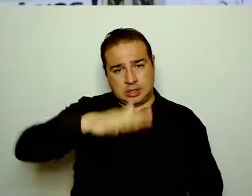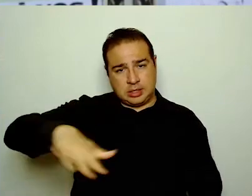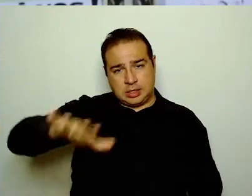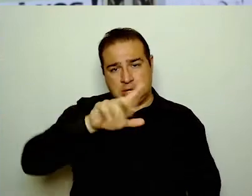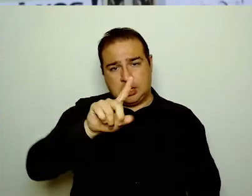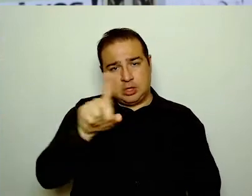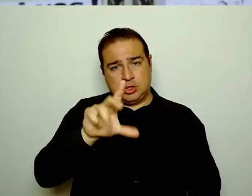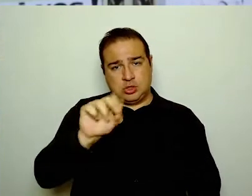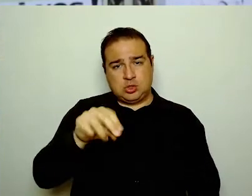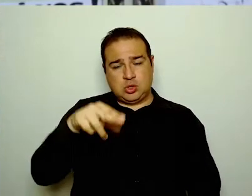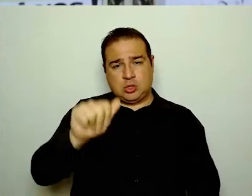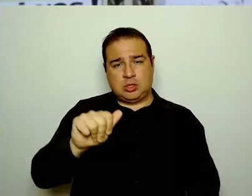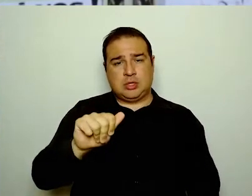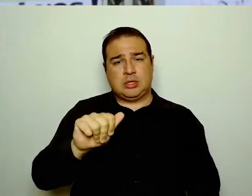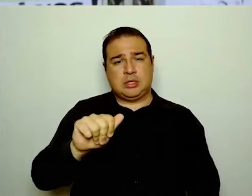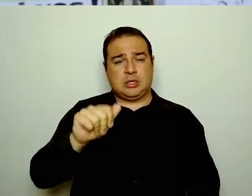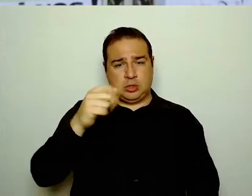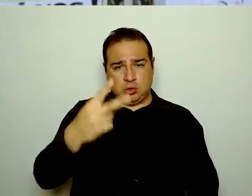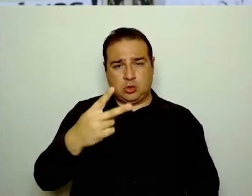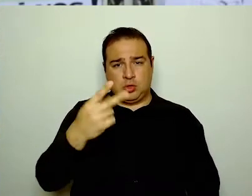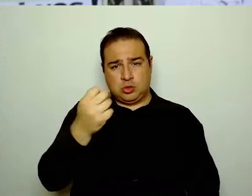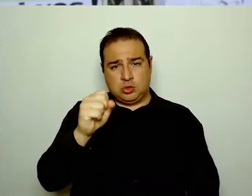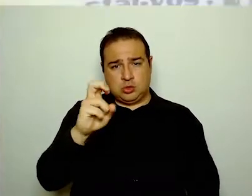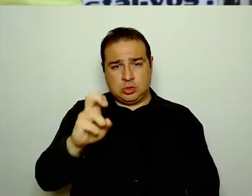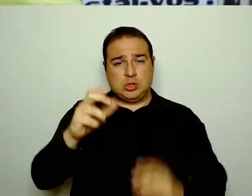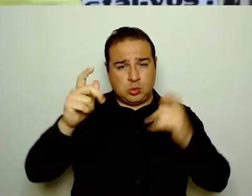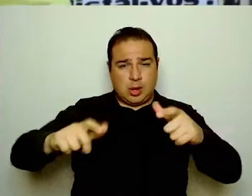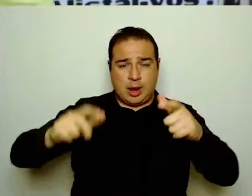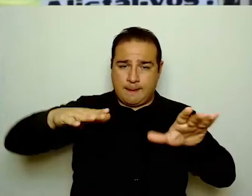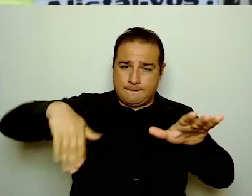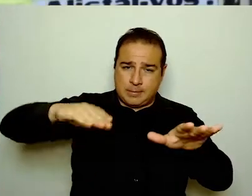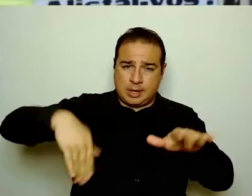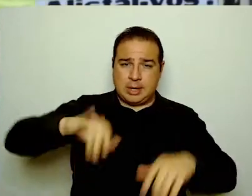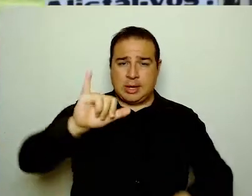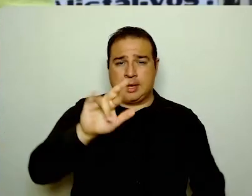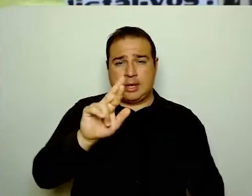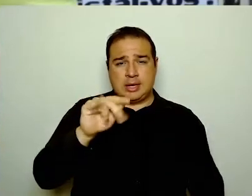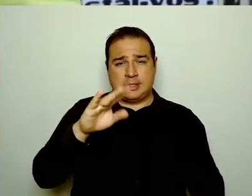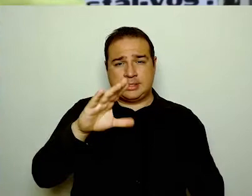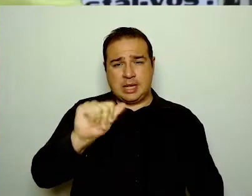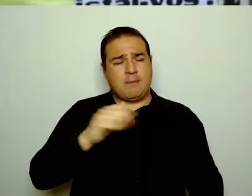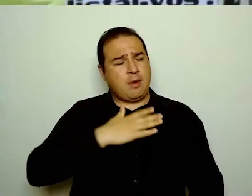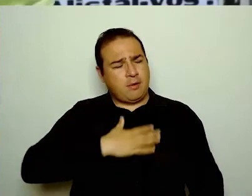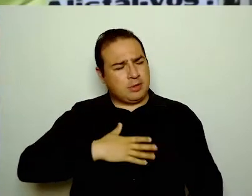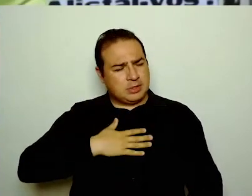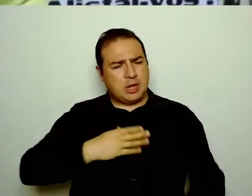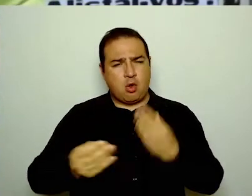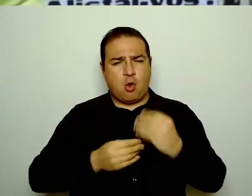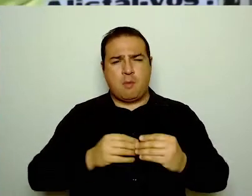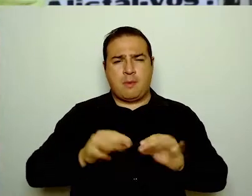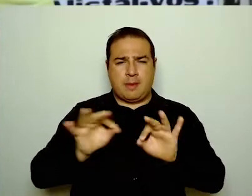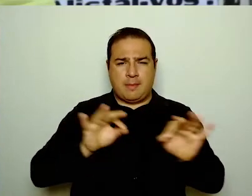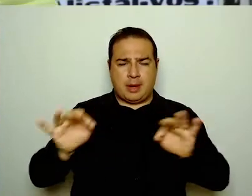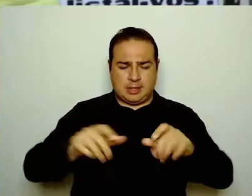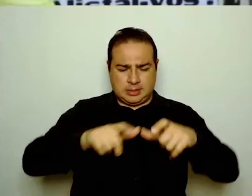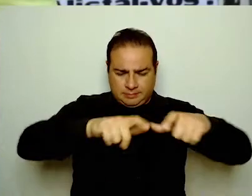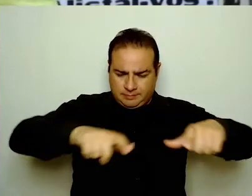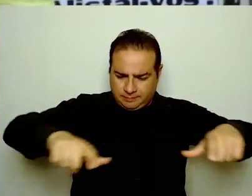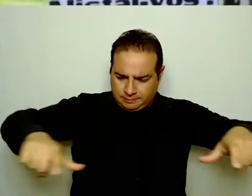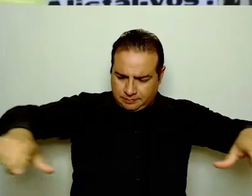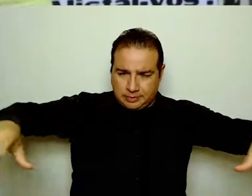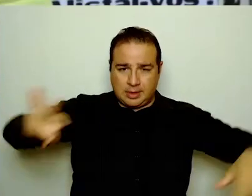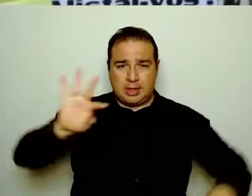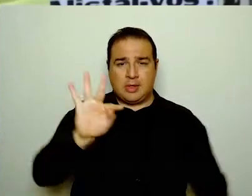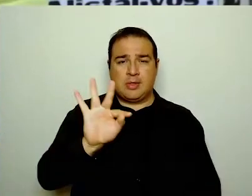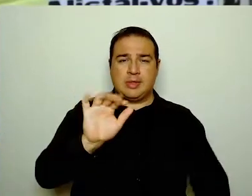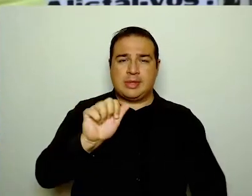da terceira zona, seção 285, na Praia de Iracema. Eu achei muito interessante receber os eleitores com um tapete vermelho, porque eu acho